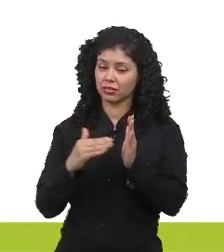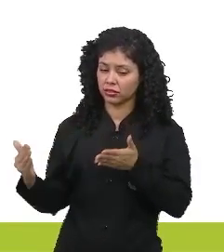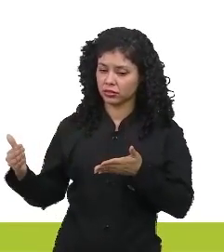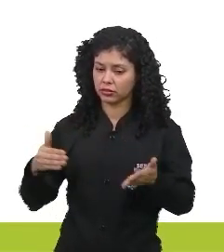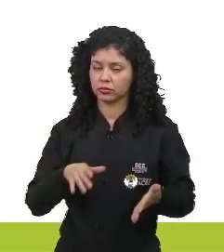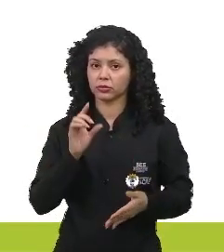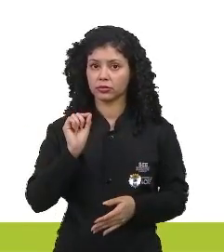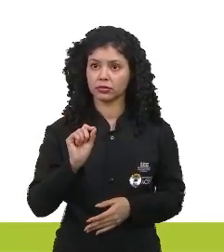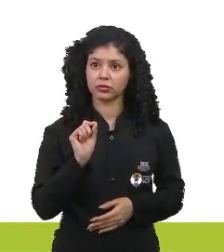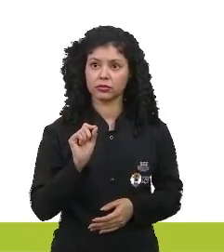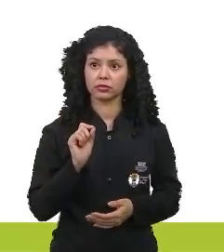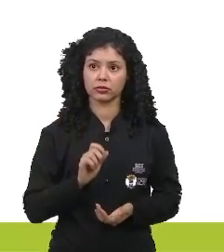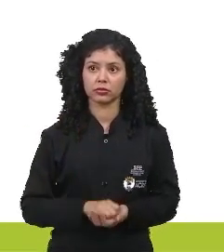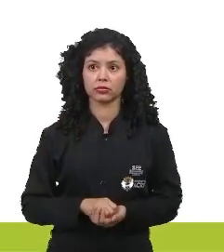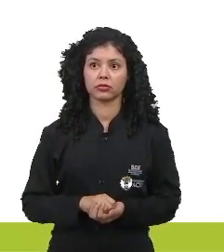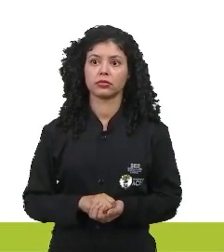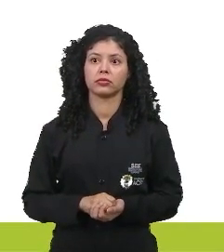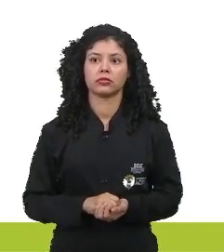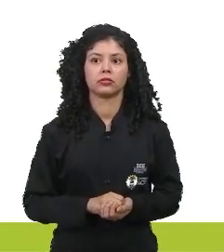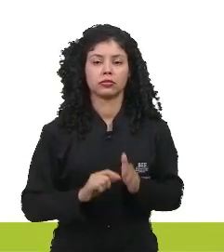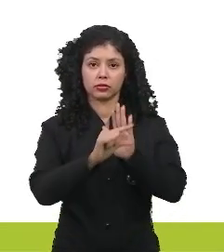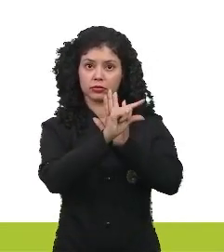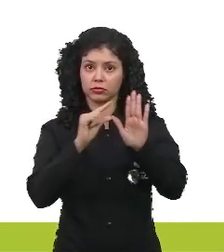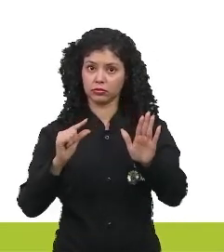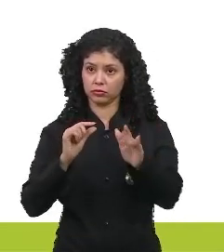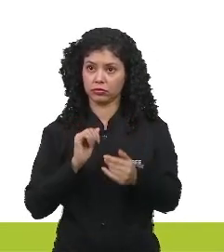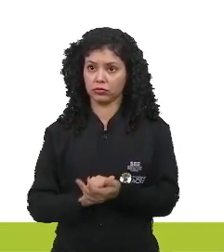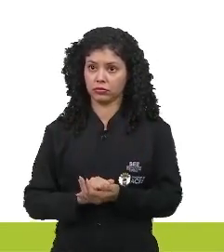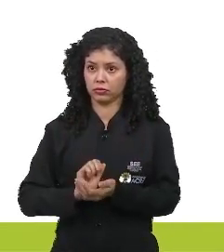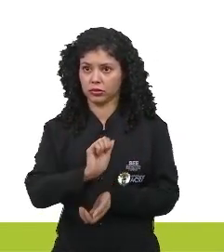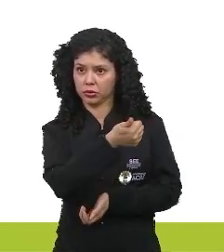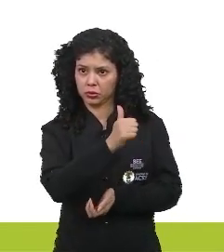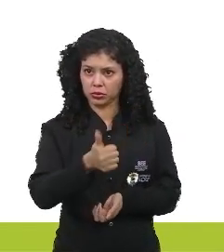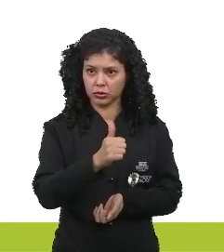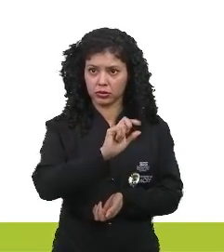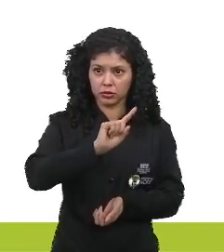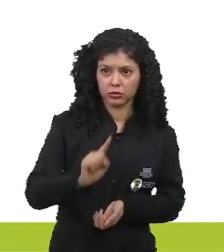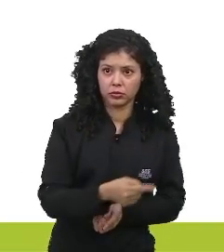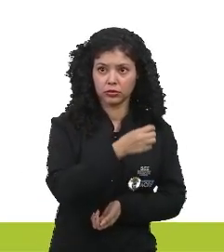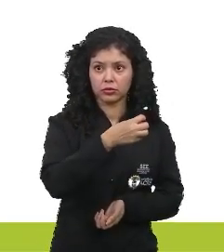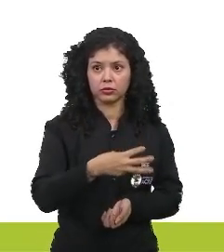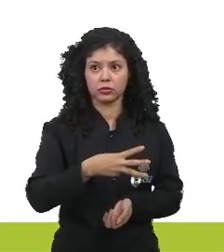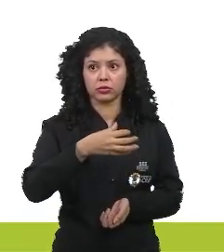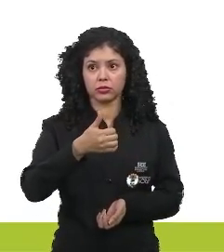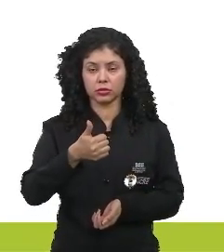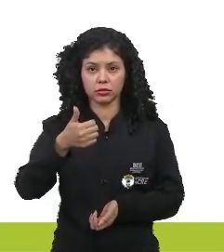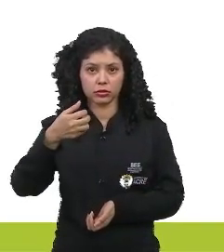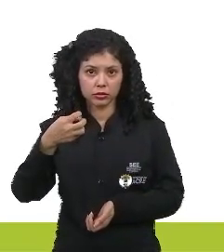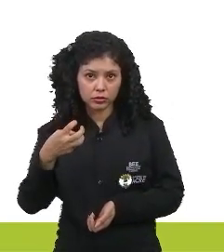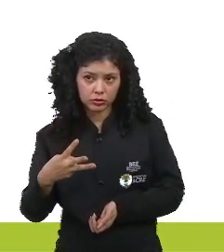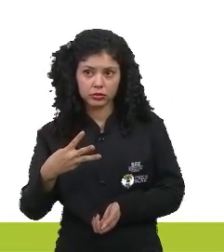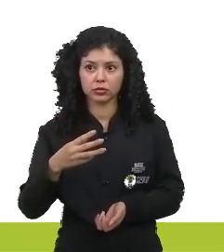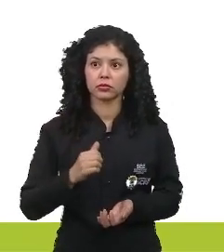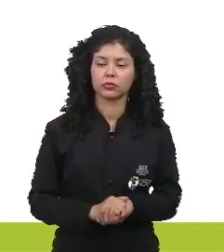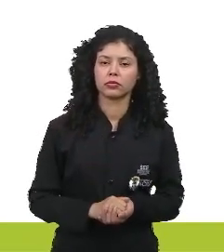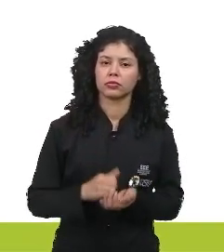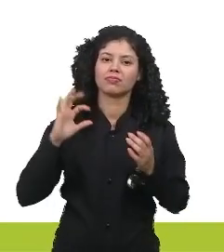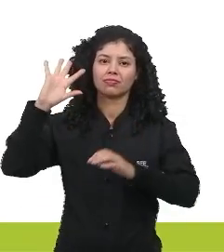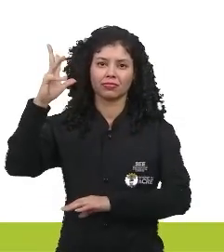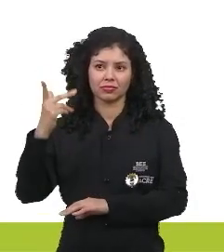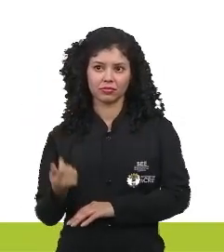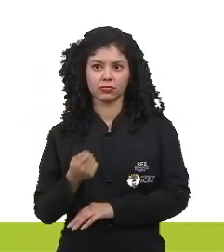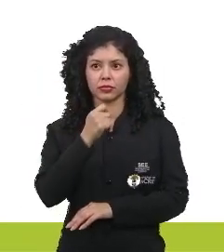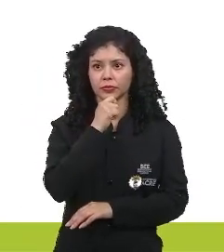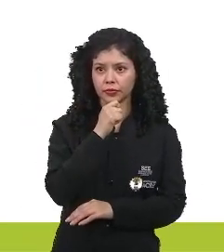chegarmos aí a essa cifra exorbitante de mais de 11 milhões de cativos africanos que são